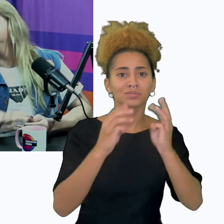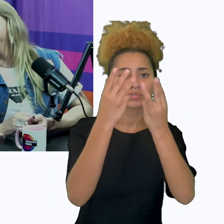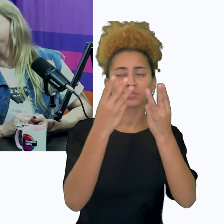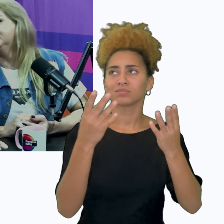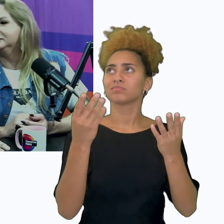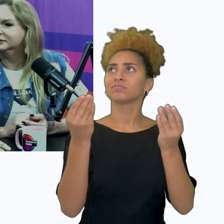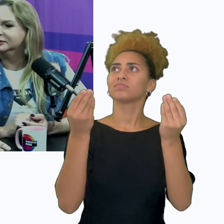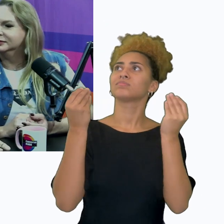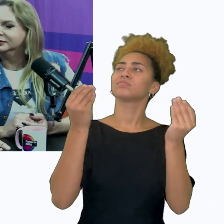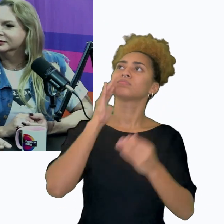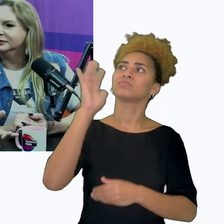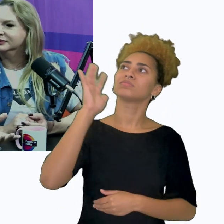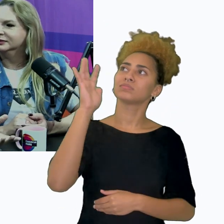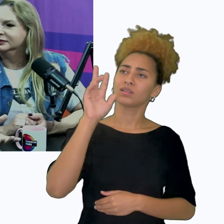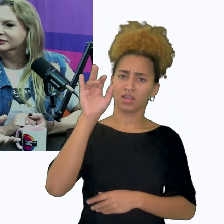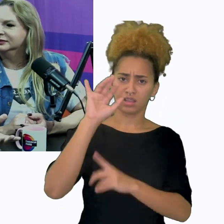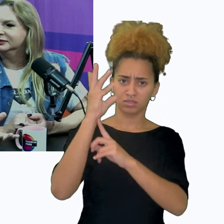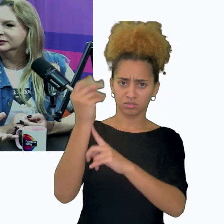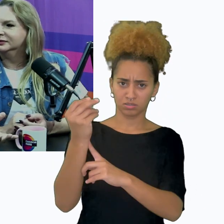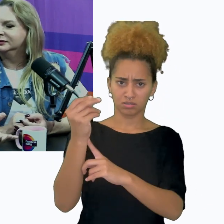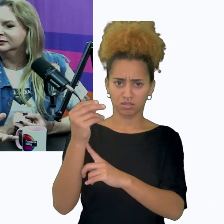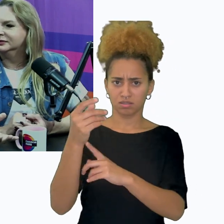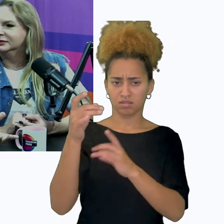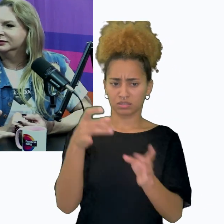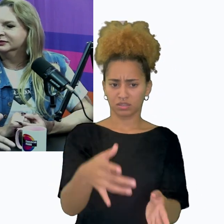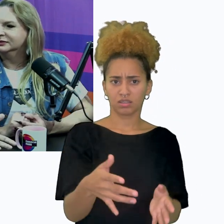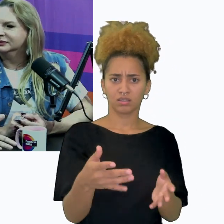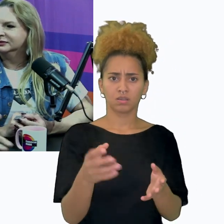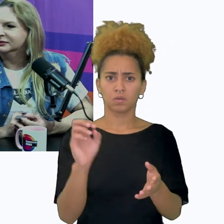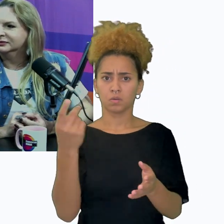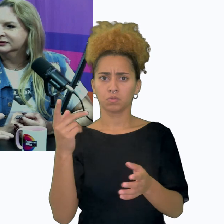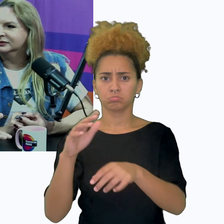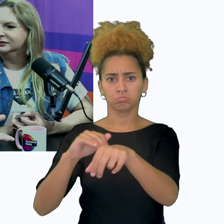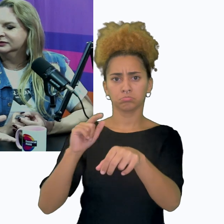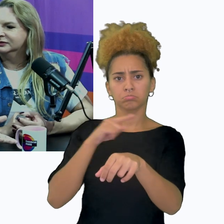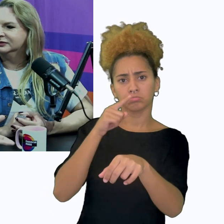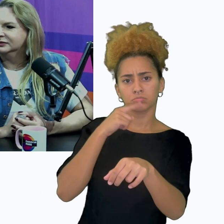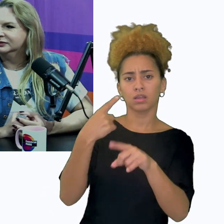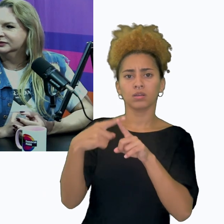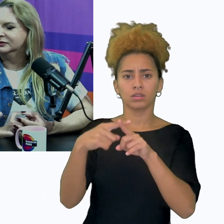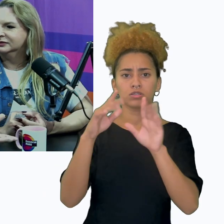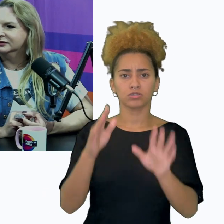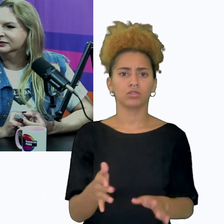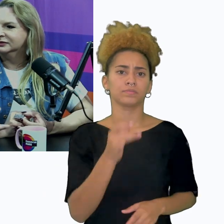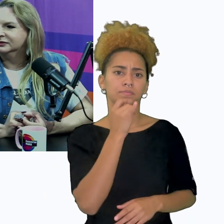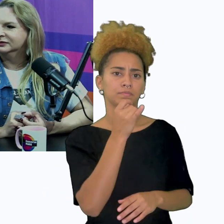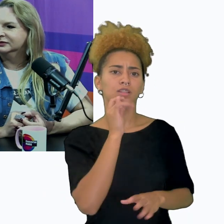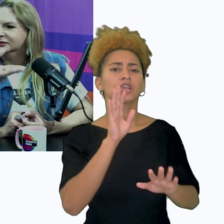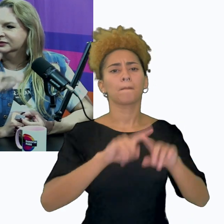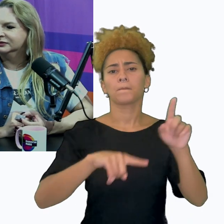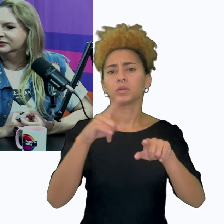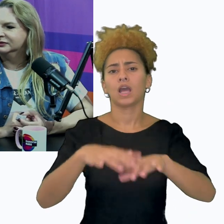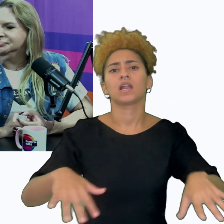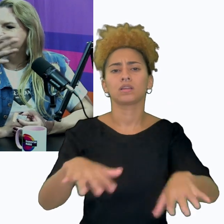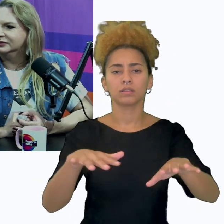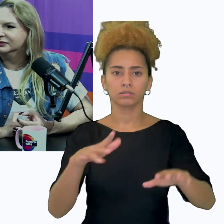do show, precisa do show. E aí os artistas vão morrer agora, não tem mais artistas para poder fazer um show. Porque já tem